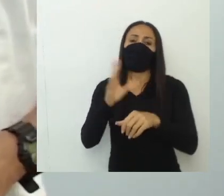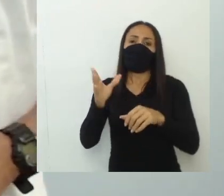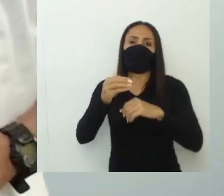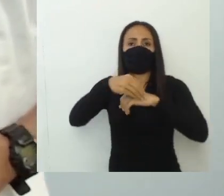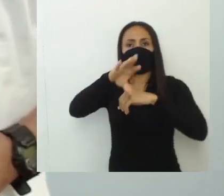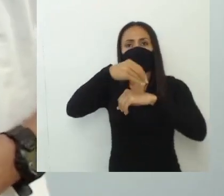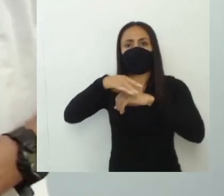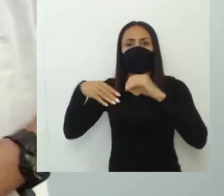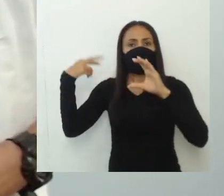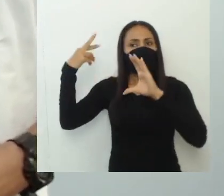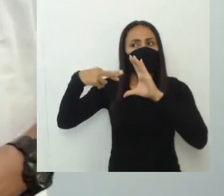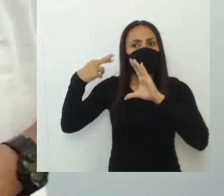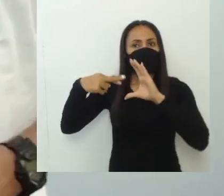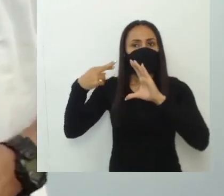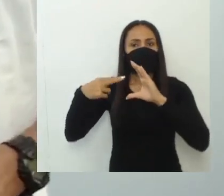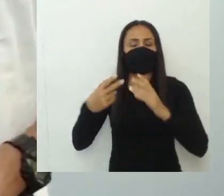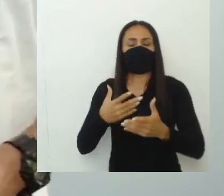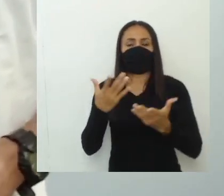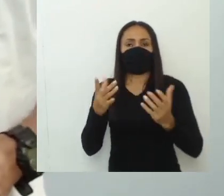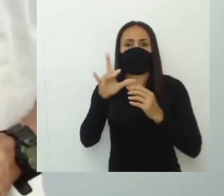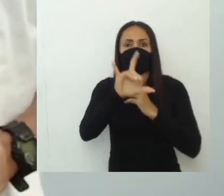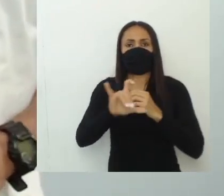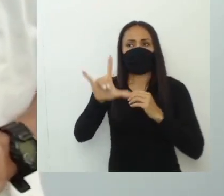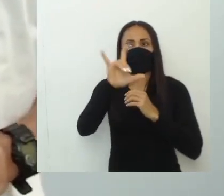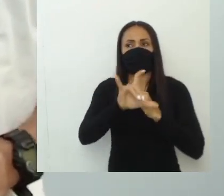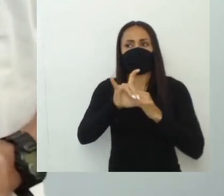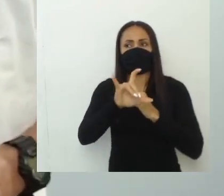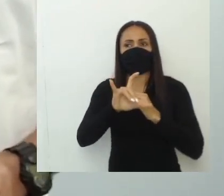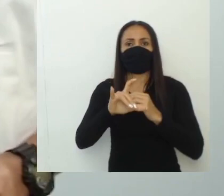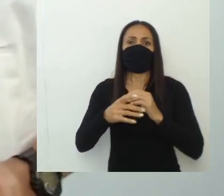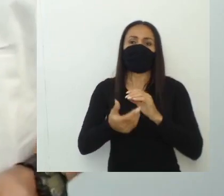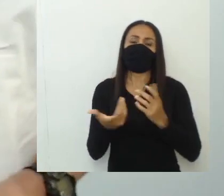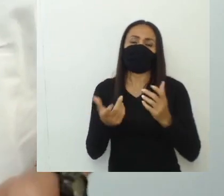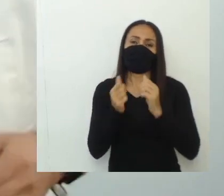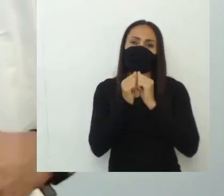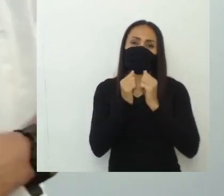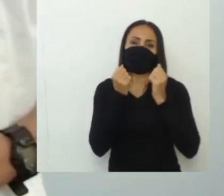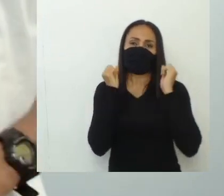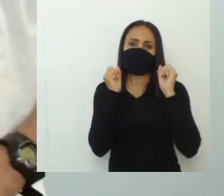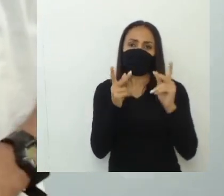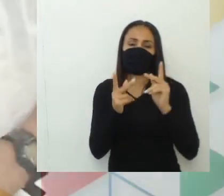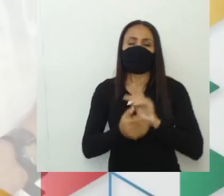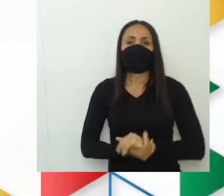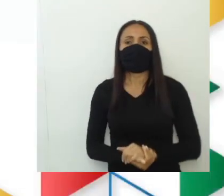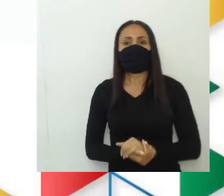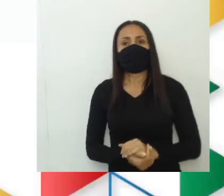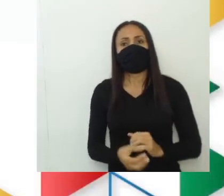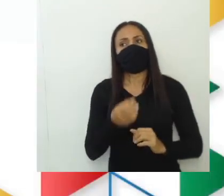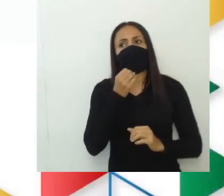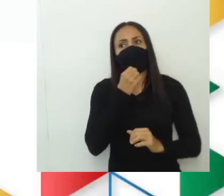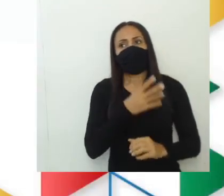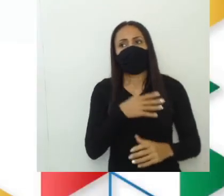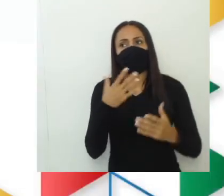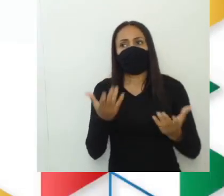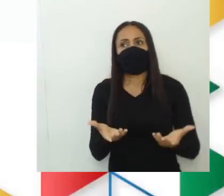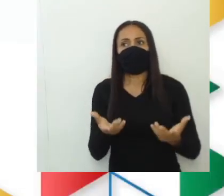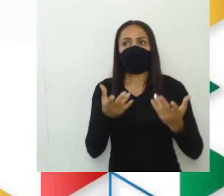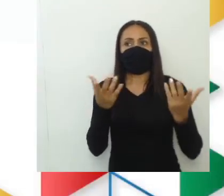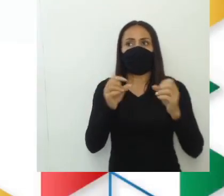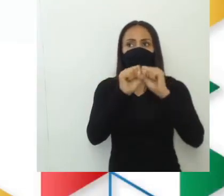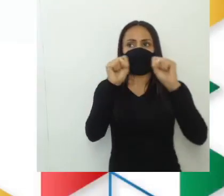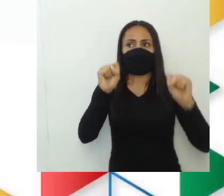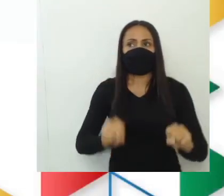lá. E posta lá no Instagram, Robertão da transmissão, tudo junto, tá? Bom, o sistema de numeração decimal que